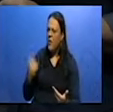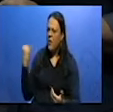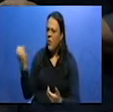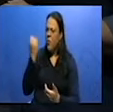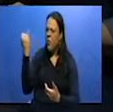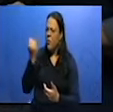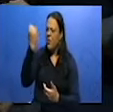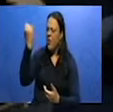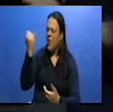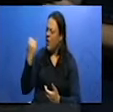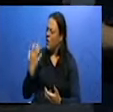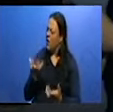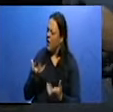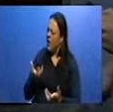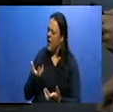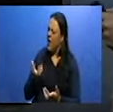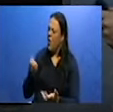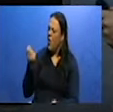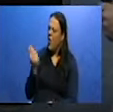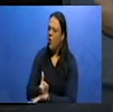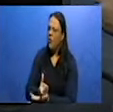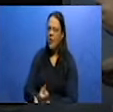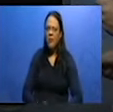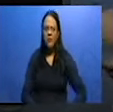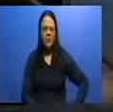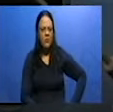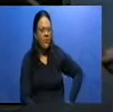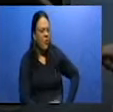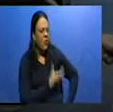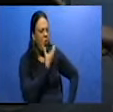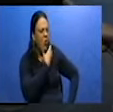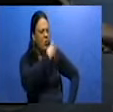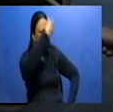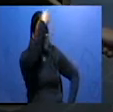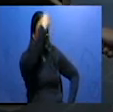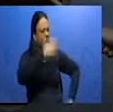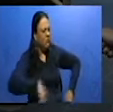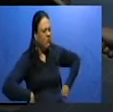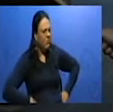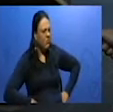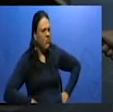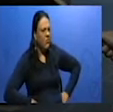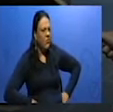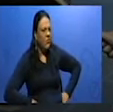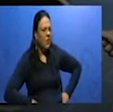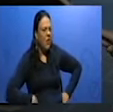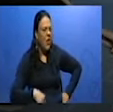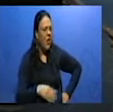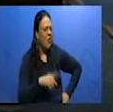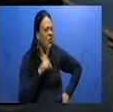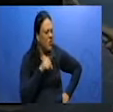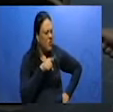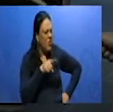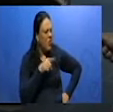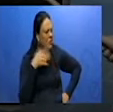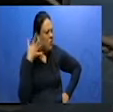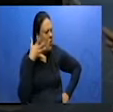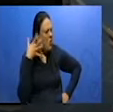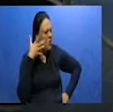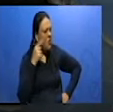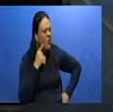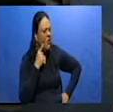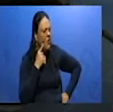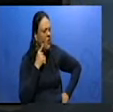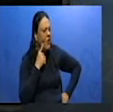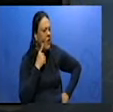fazem. Olha a cara dos reis, gente. Olha que maravilha! Ouviu? Isso pode ser